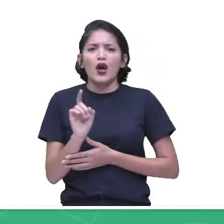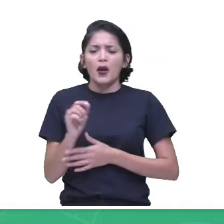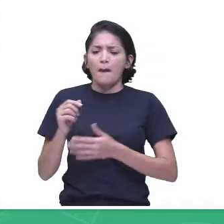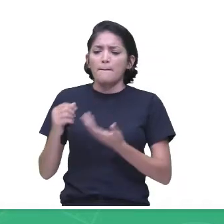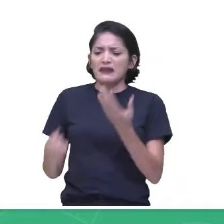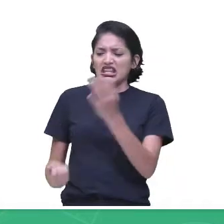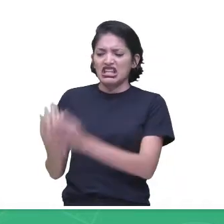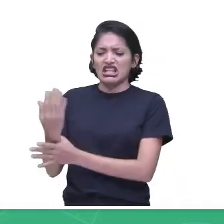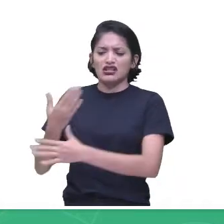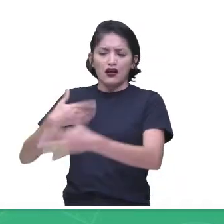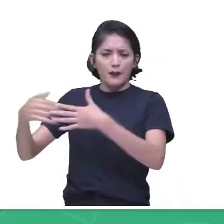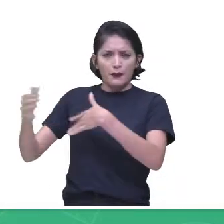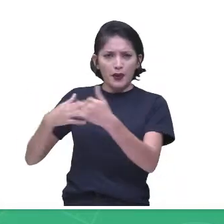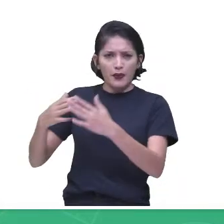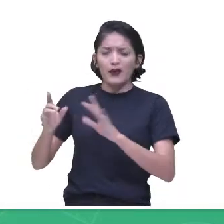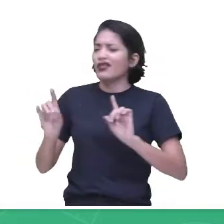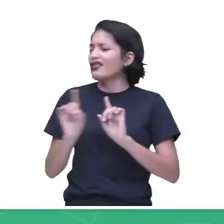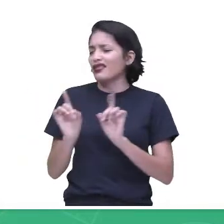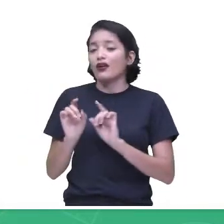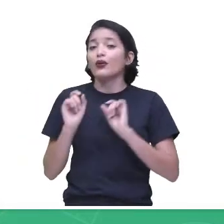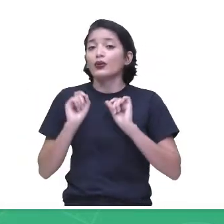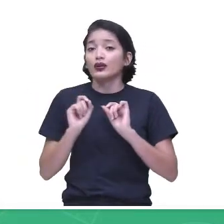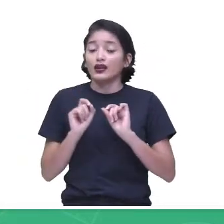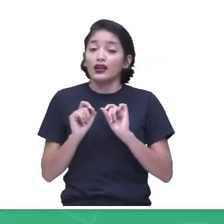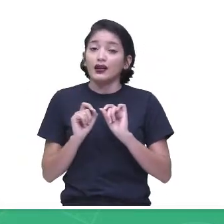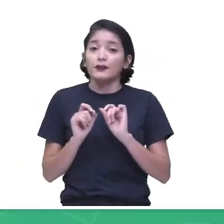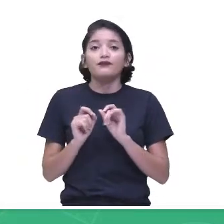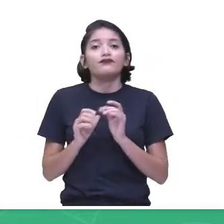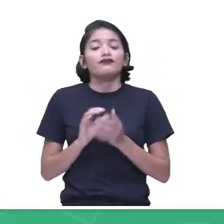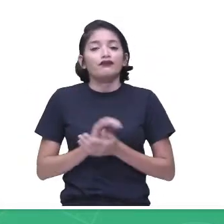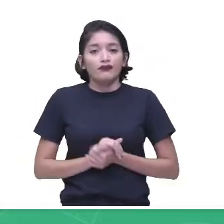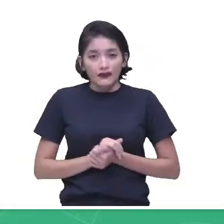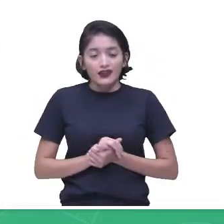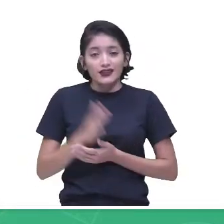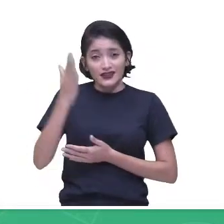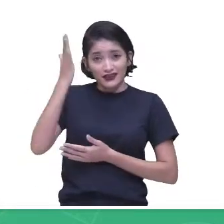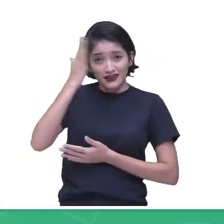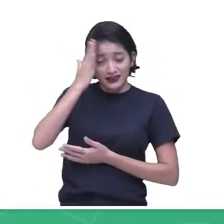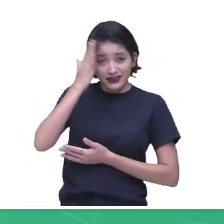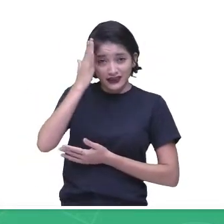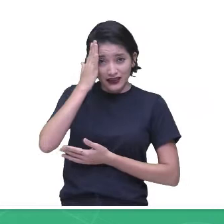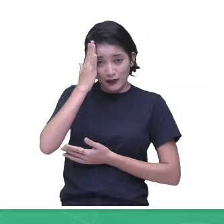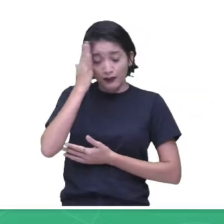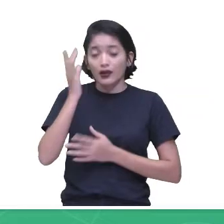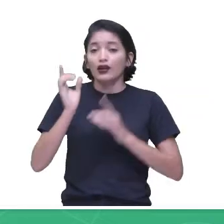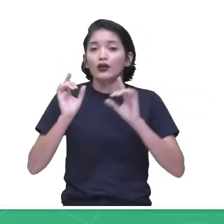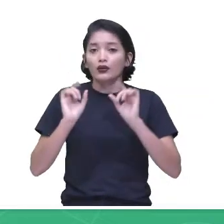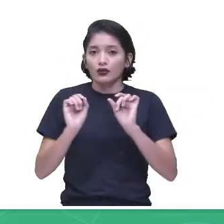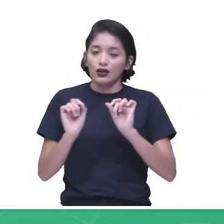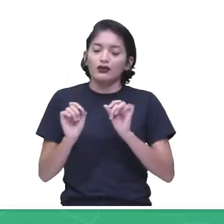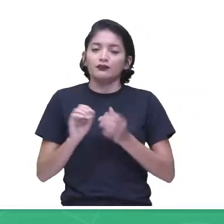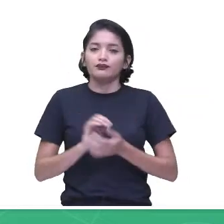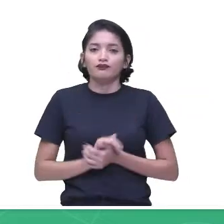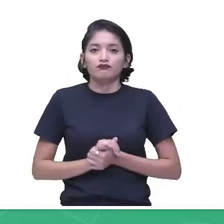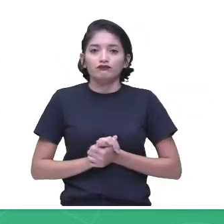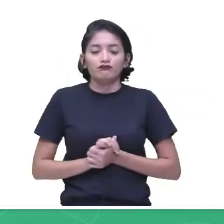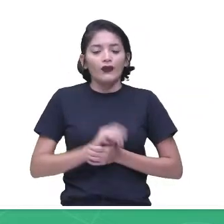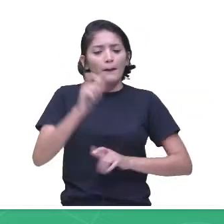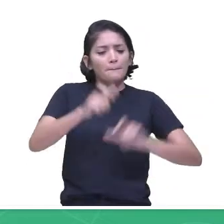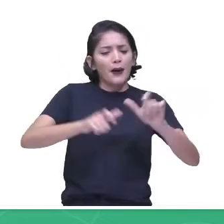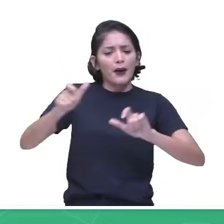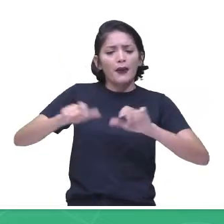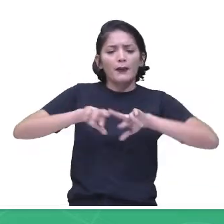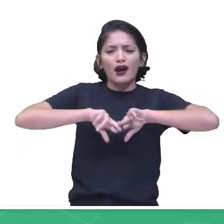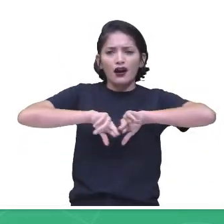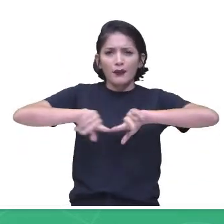invenção, e sim o reconhecimento de que, apesar de todas as